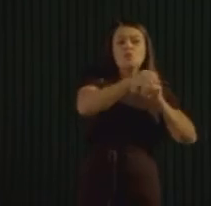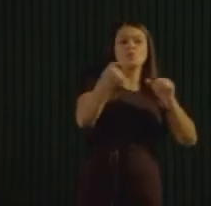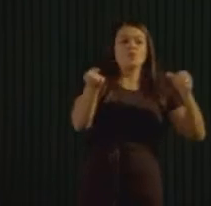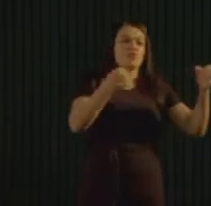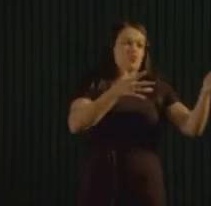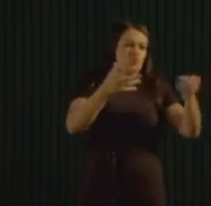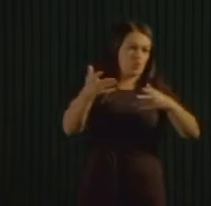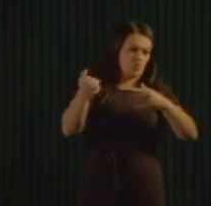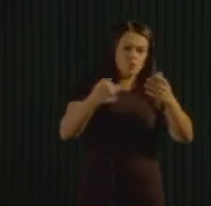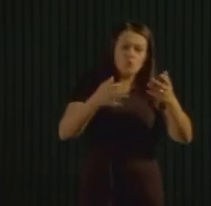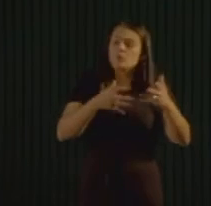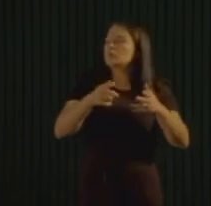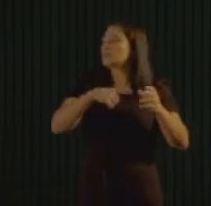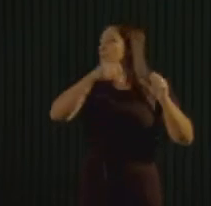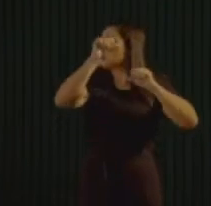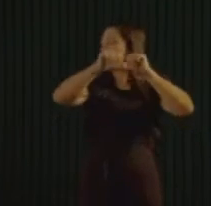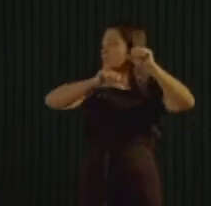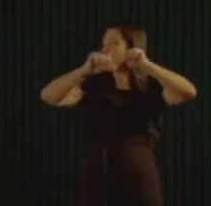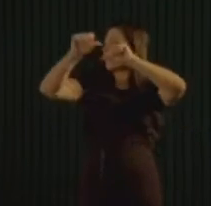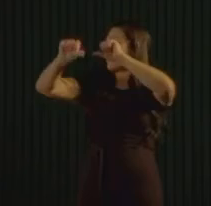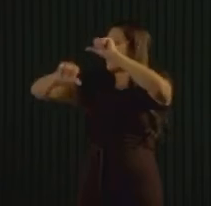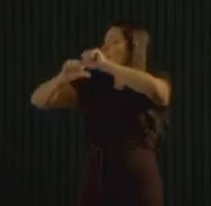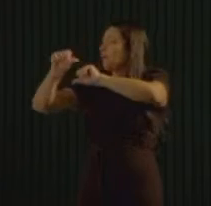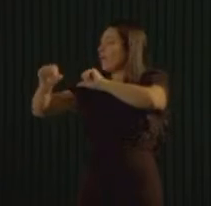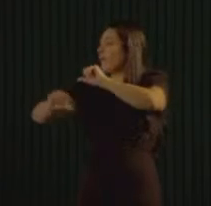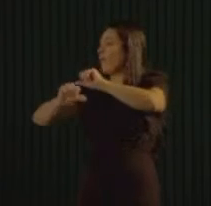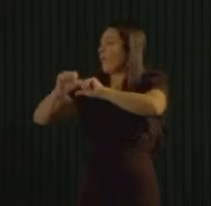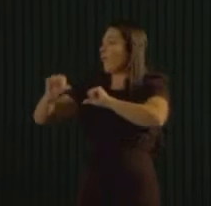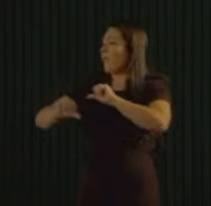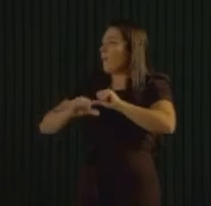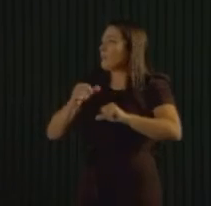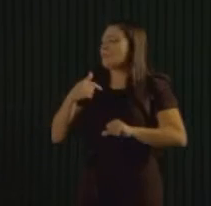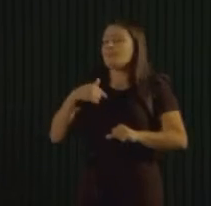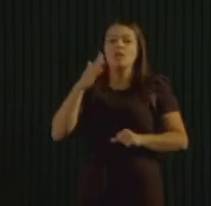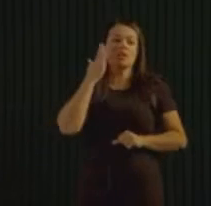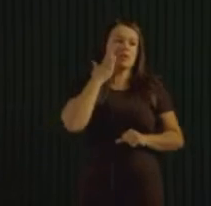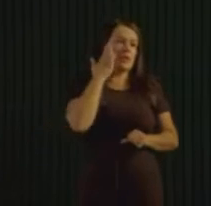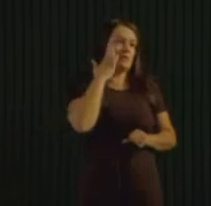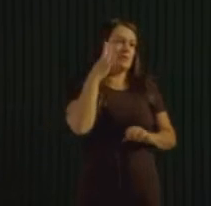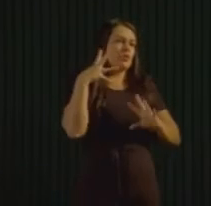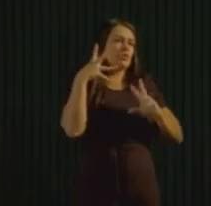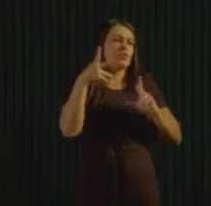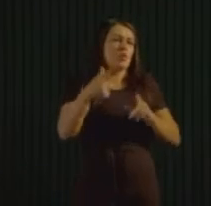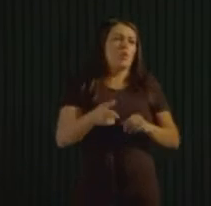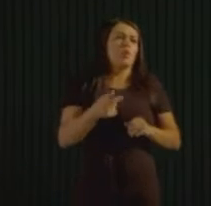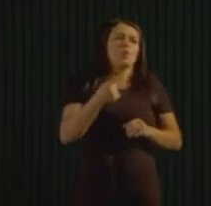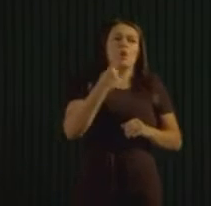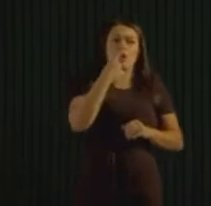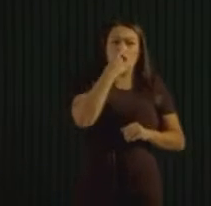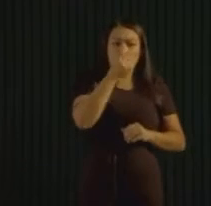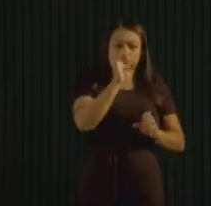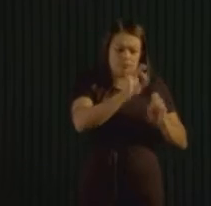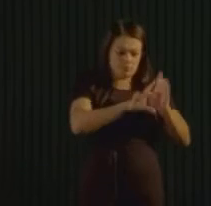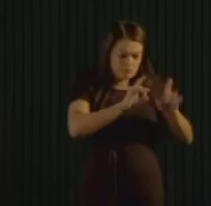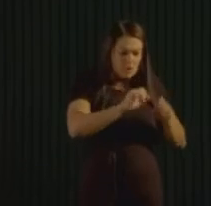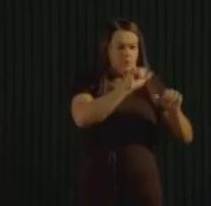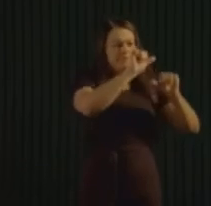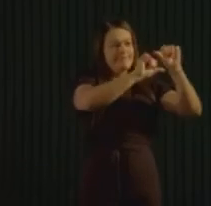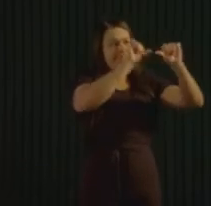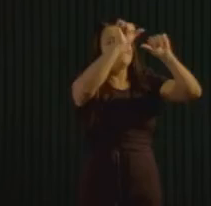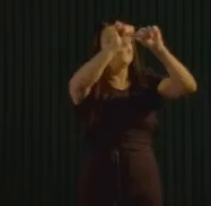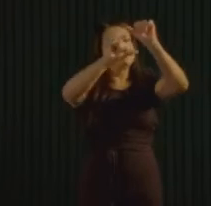se transformar em novos produtos. Isso consegue gerar uma cadeia de custódia com rastreamento dos materiais